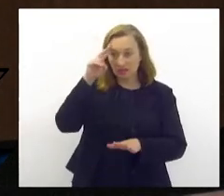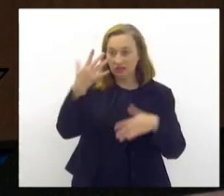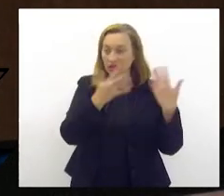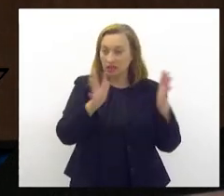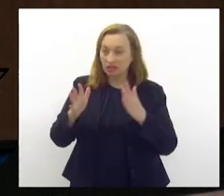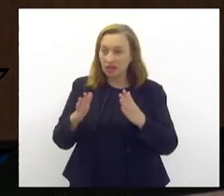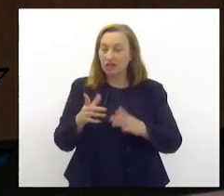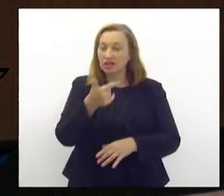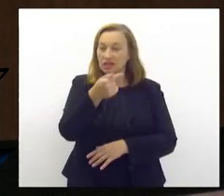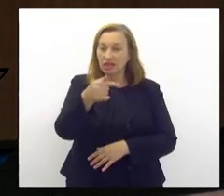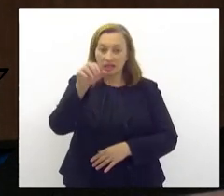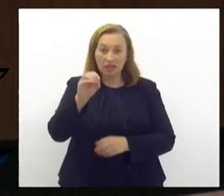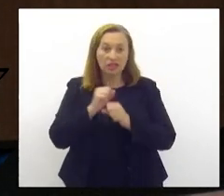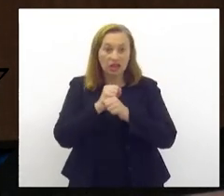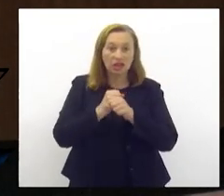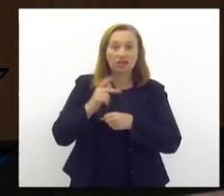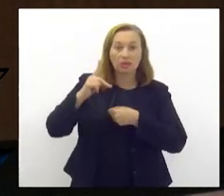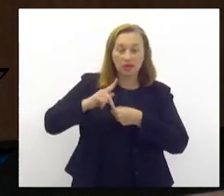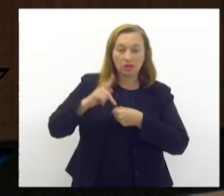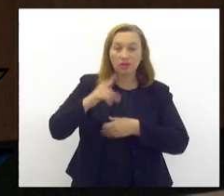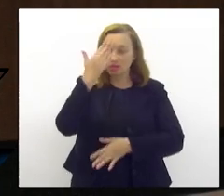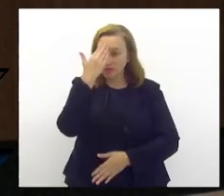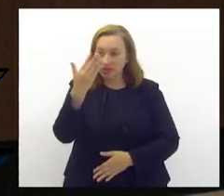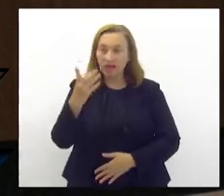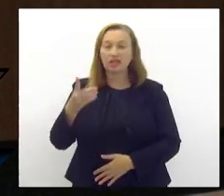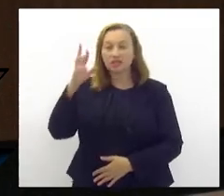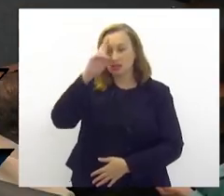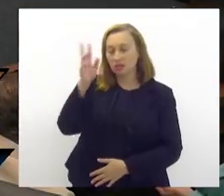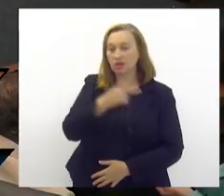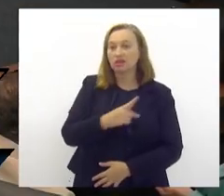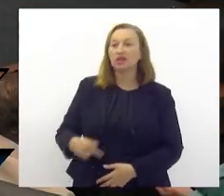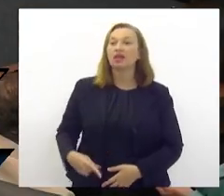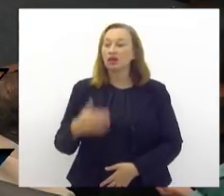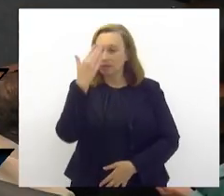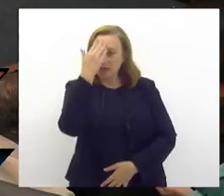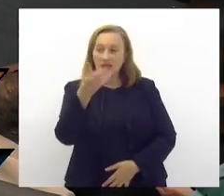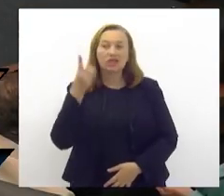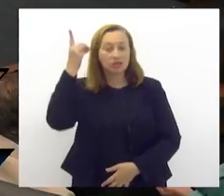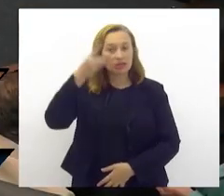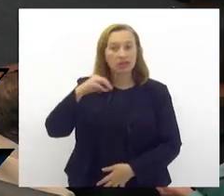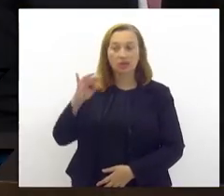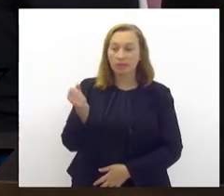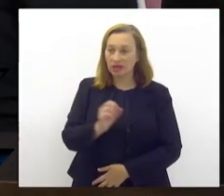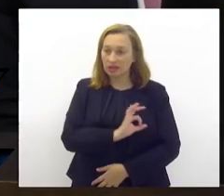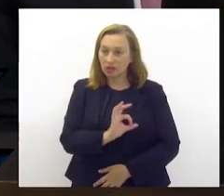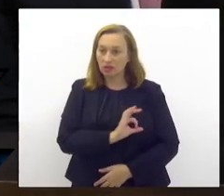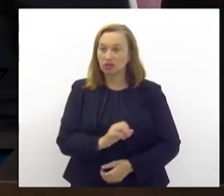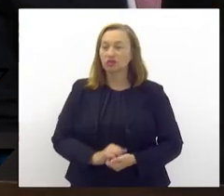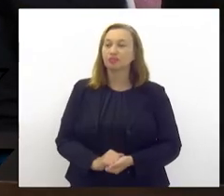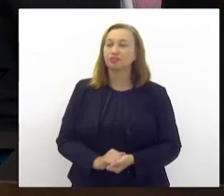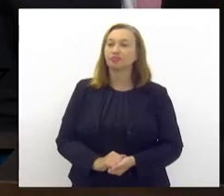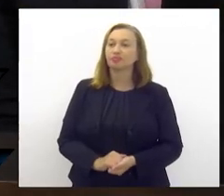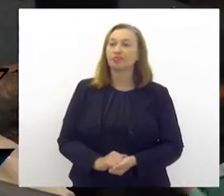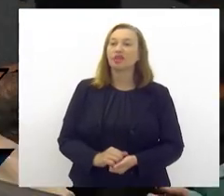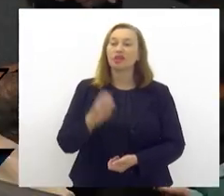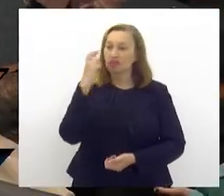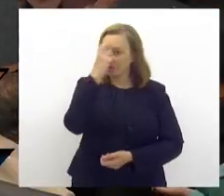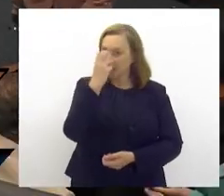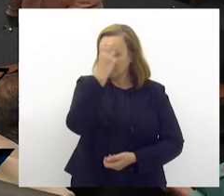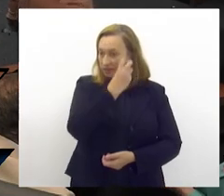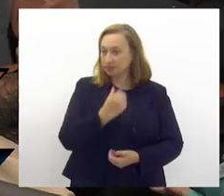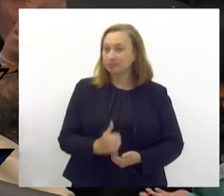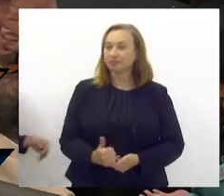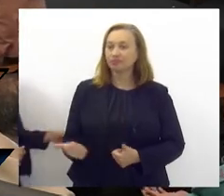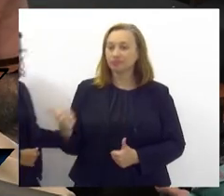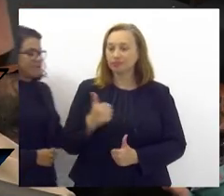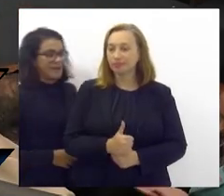comemorações pelos 70 anos da Petrobras. Obrigada, presidente. Obrigado, deputada Marta Rocha. Deputada Verônica Lima. Em